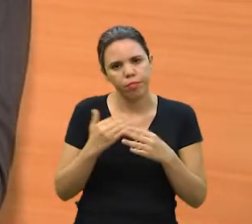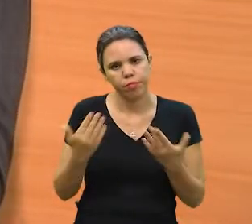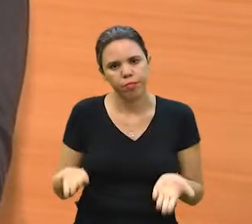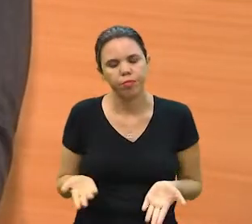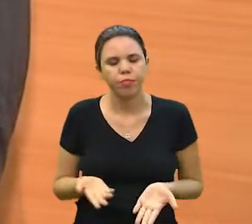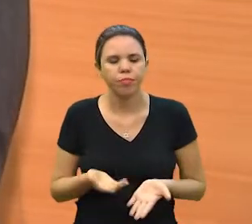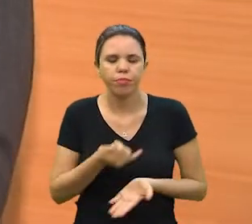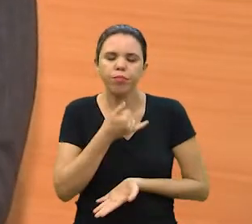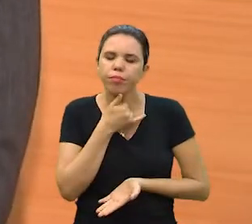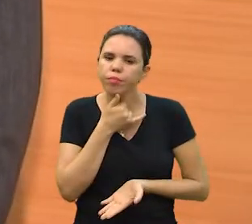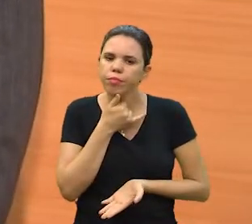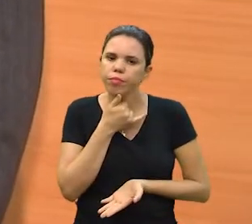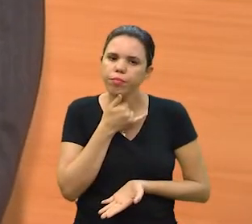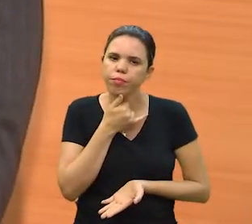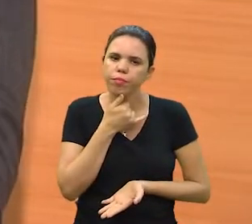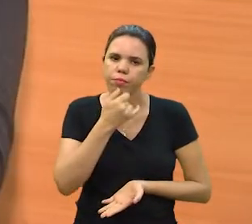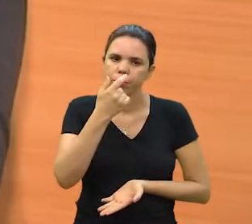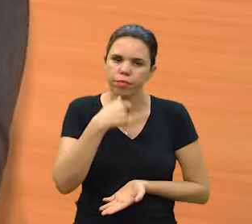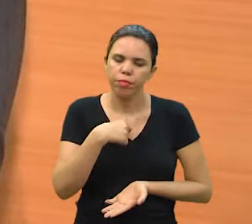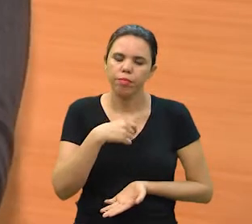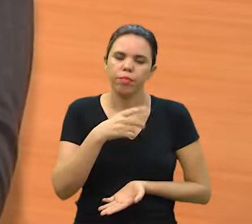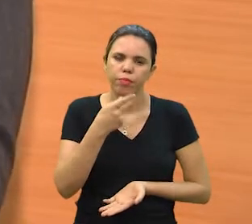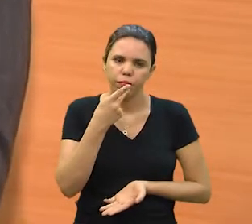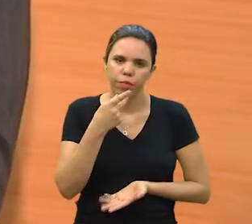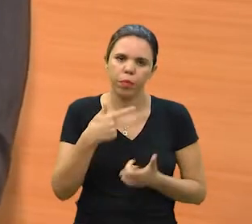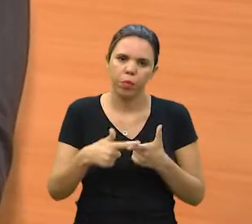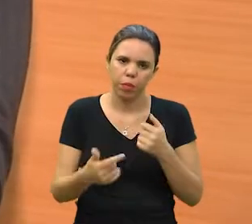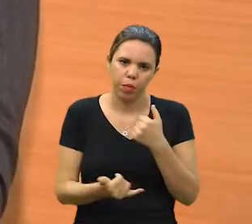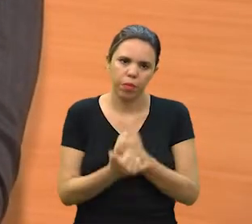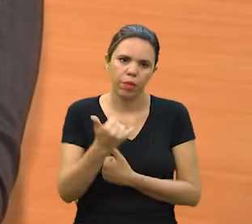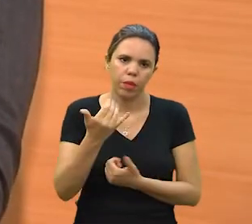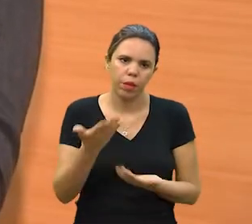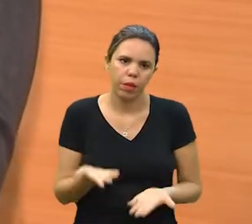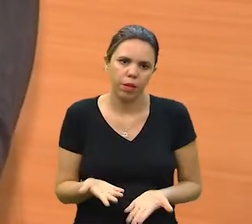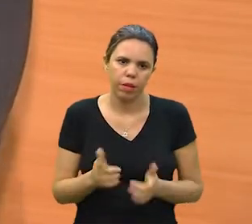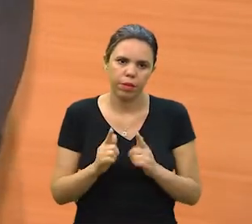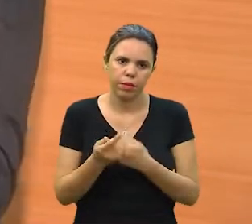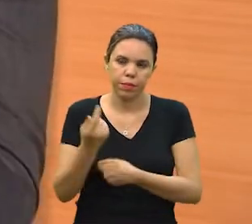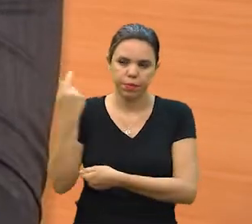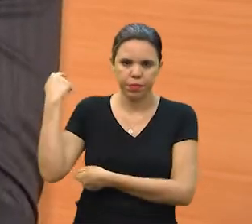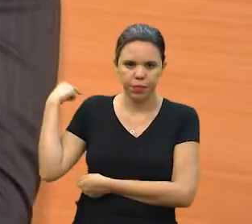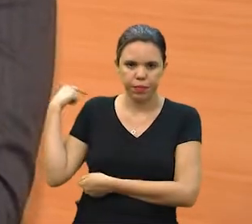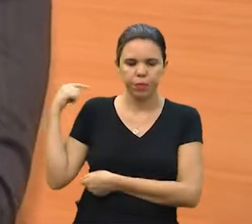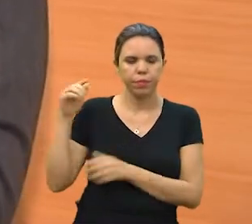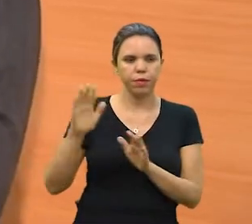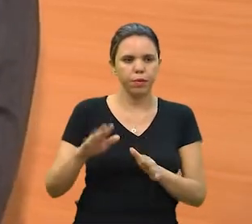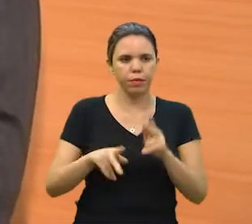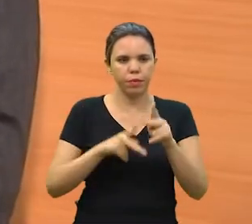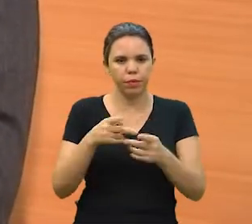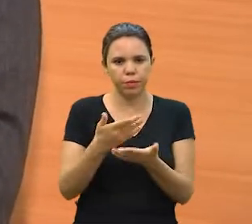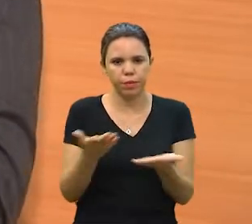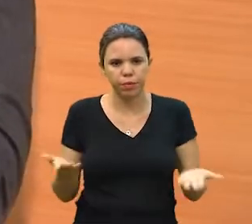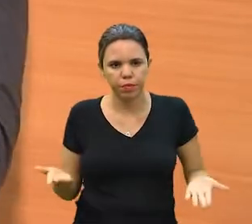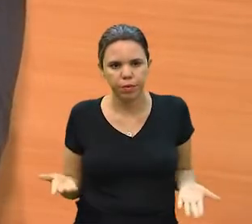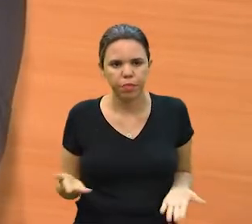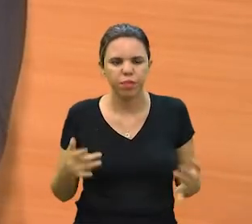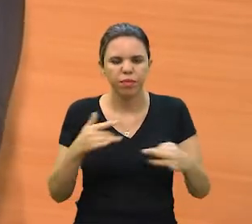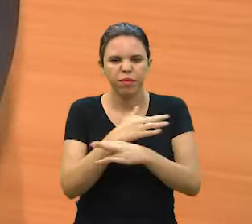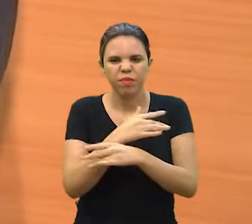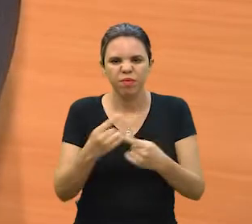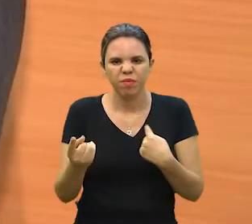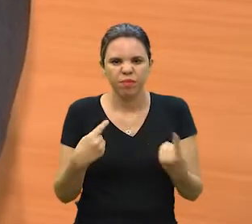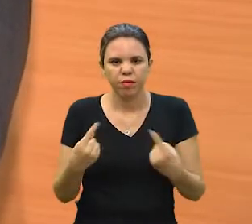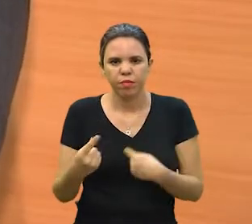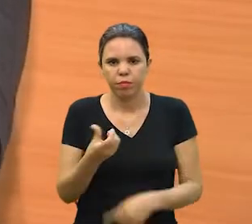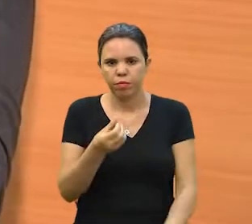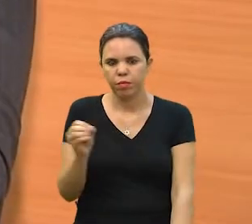faz justiça. Infelizmente, eu sou sincero em dizer que houve uma falha, né, que foi da gestão passada, né, as pessoas estavam